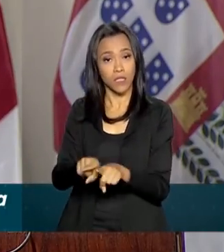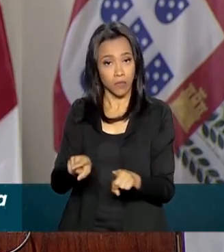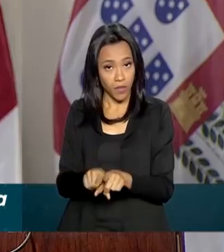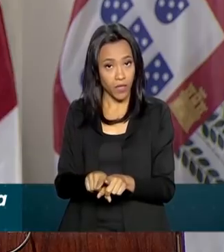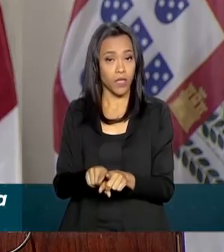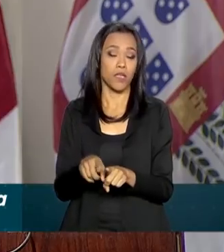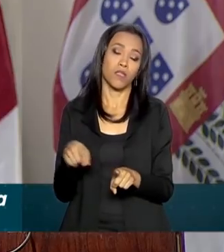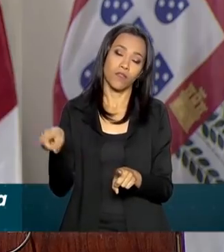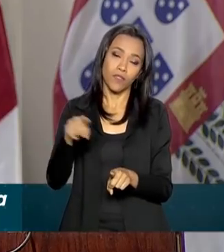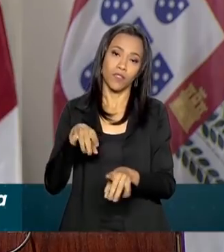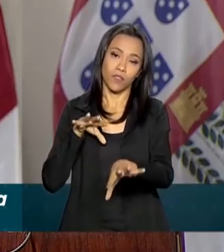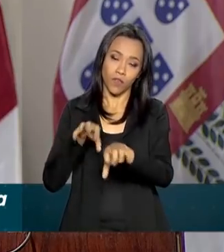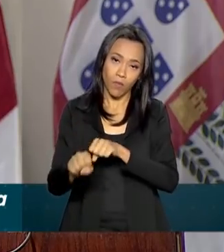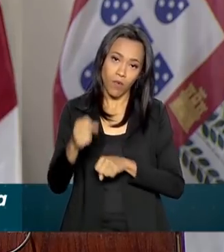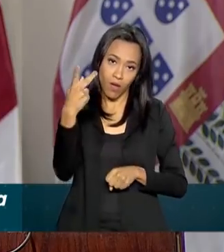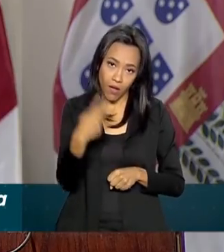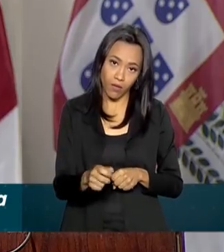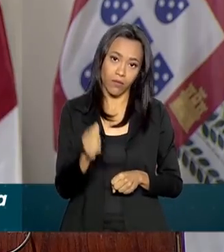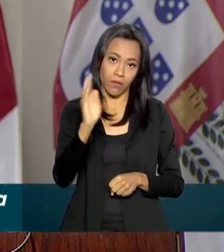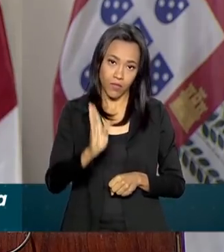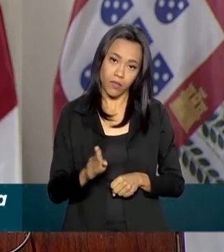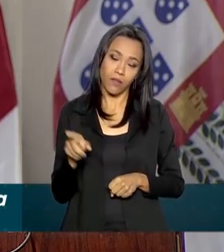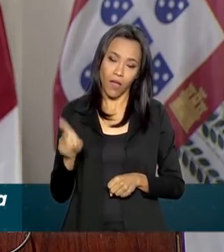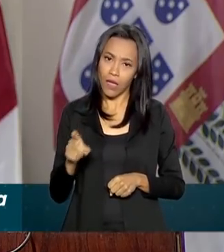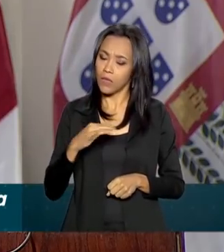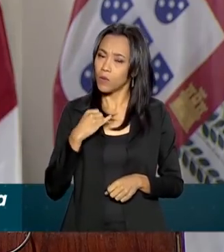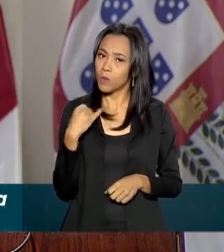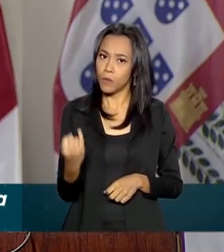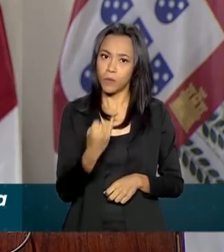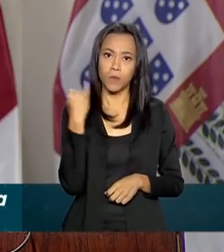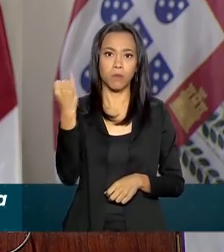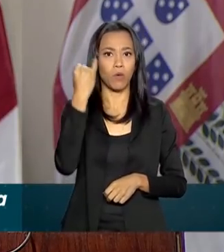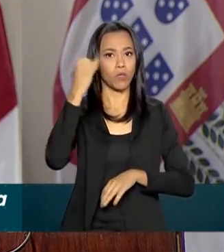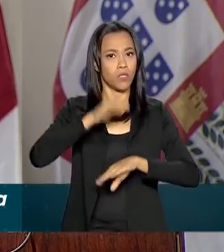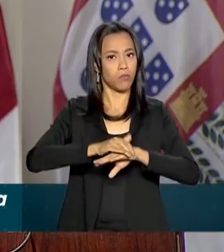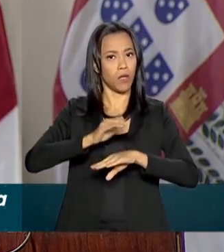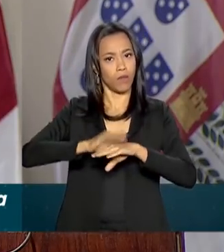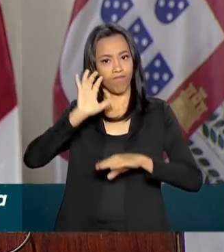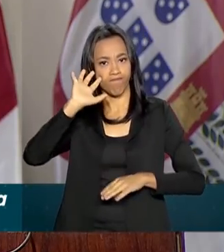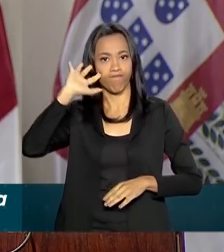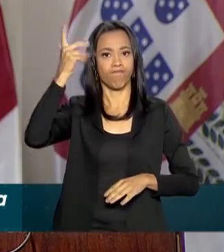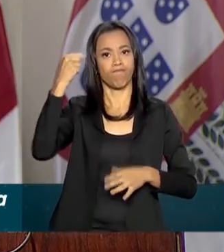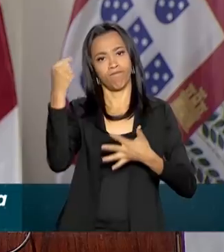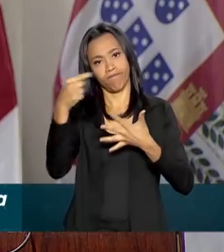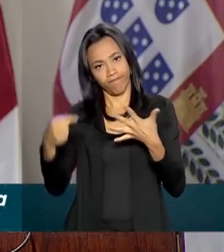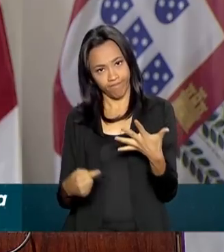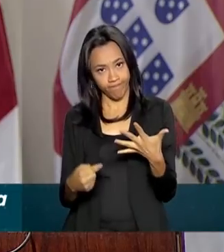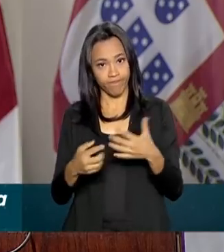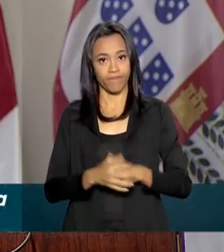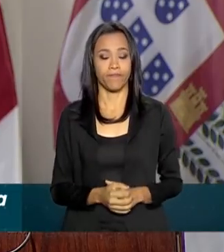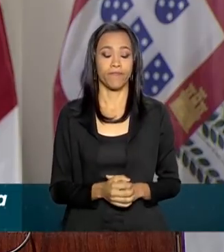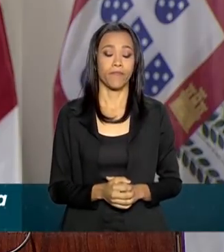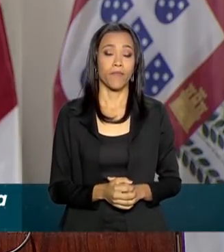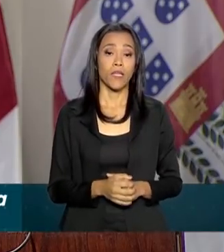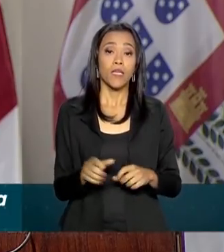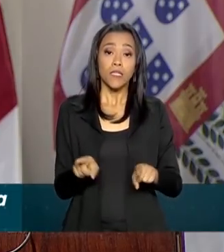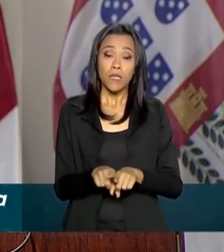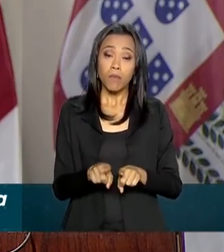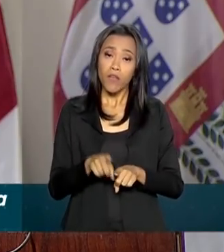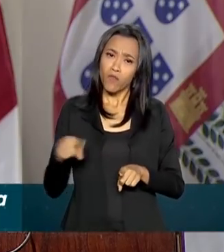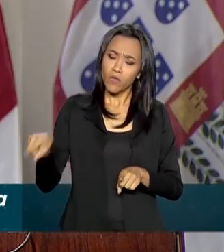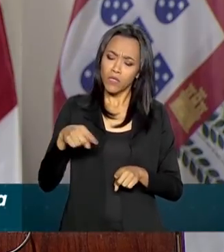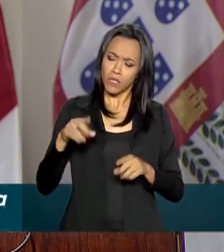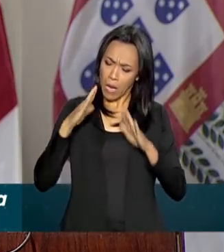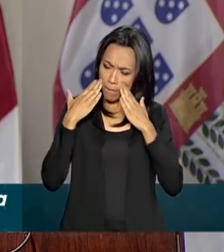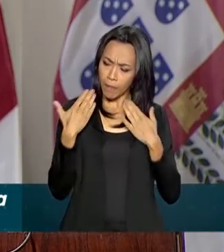brasileiros podem ser decisivas e 9 mostra iniciativa e